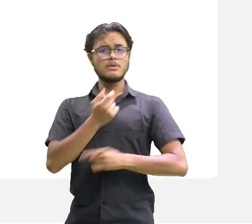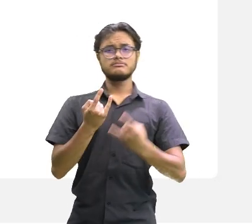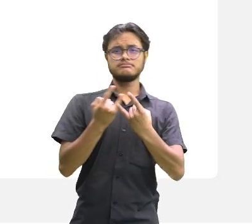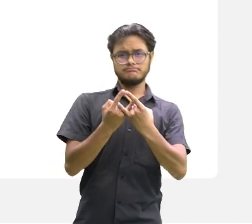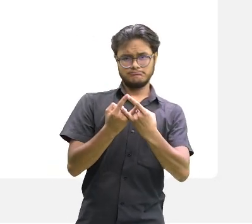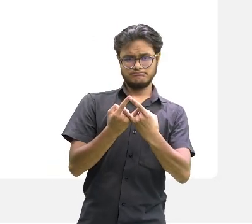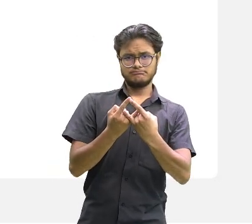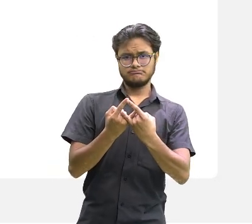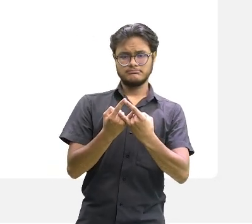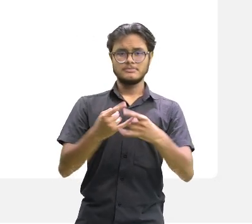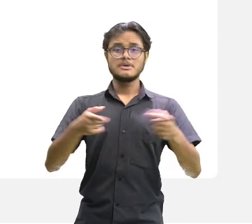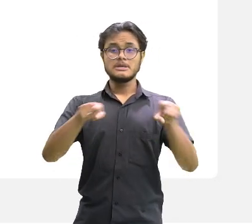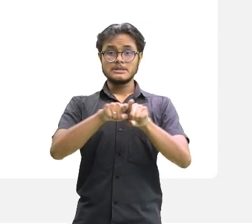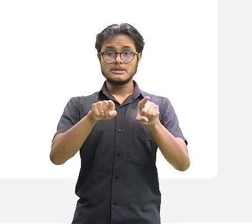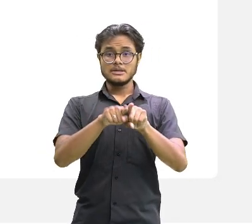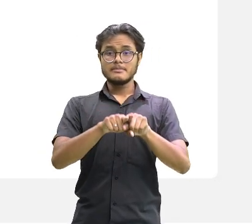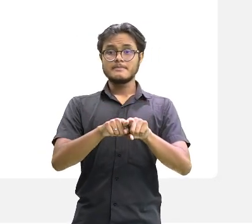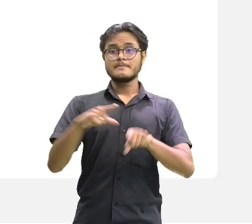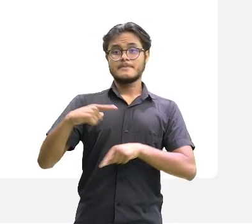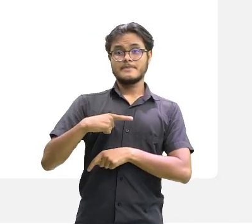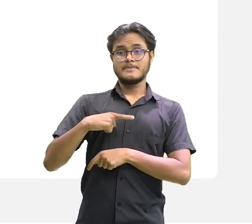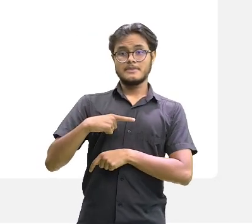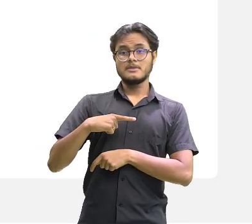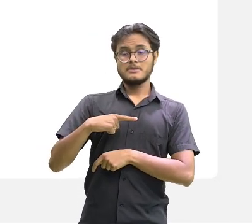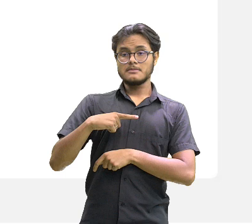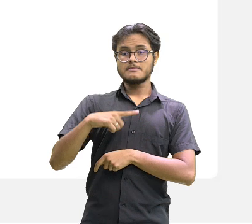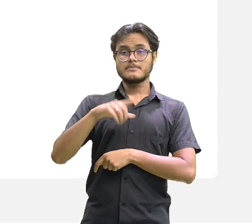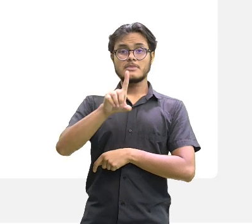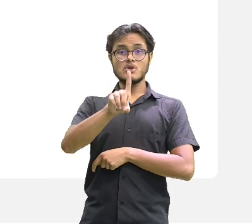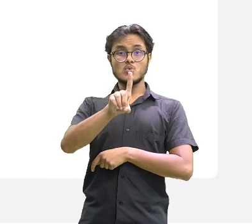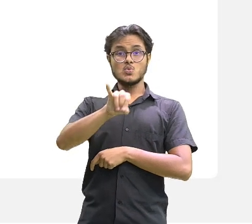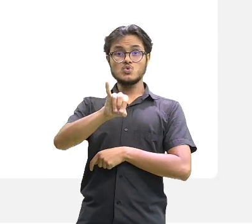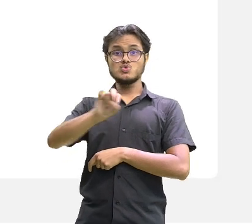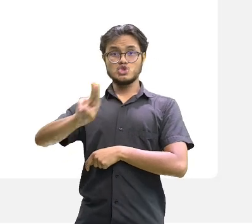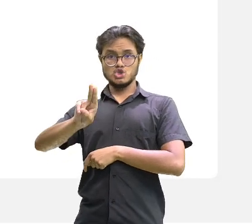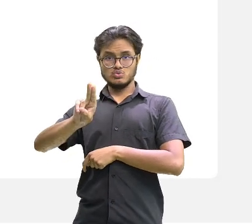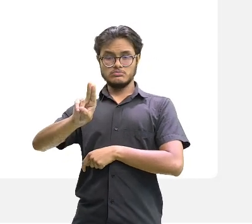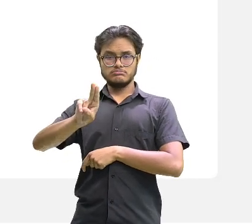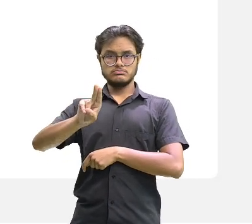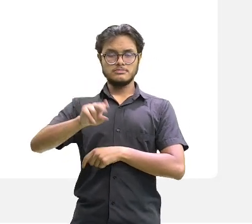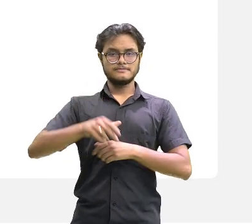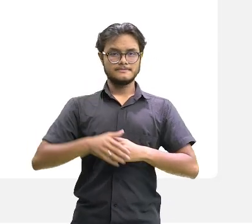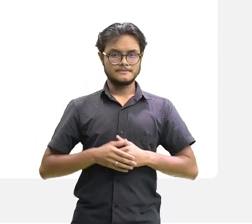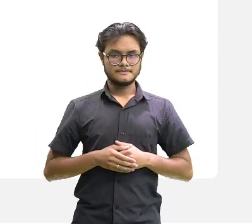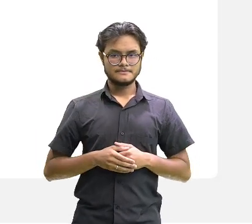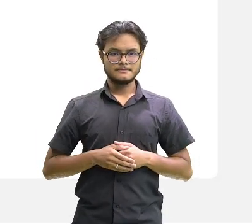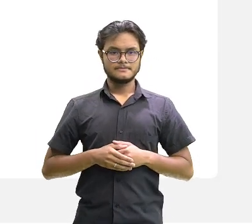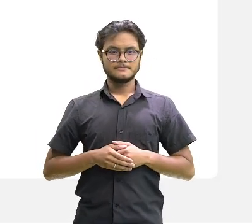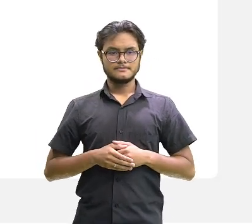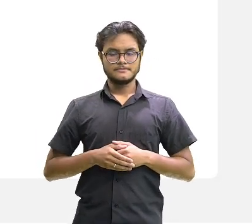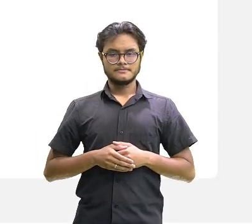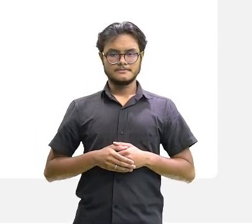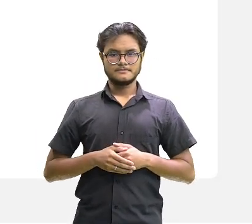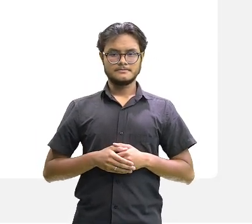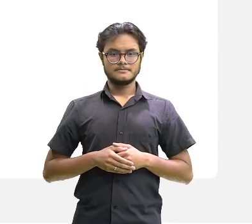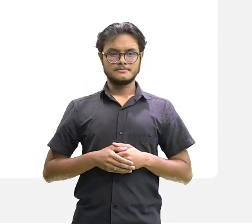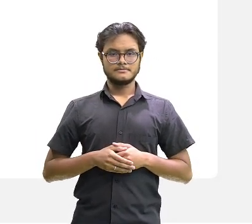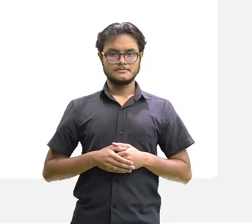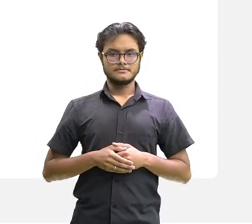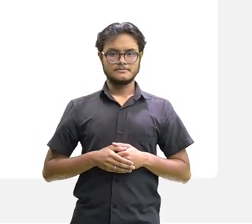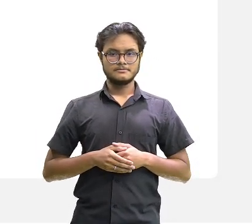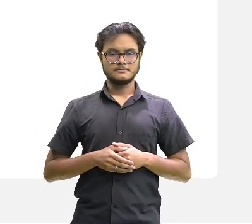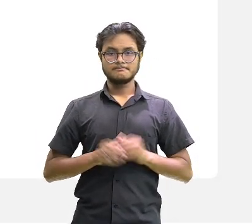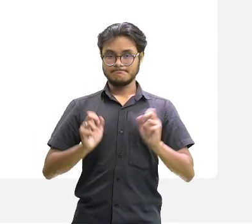temos também o diafragma e nós temos o dispositivo intrauterino, o famoso DIU, o DIU